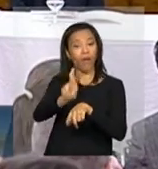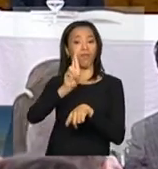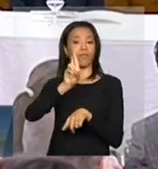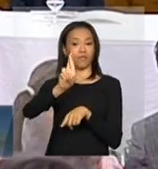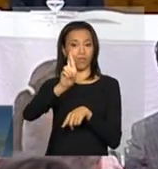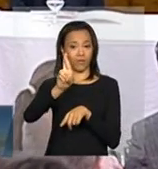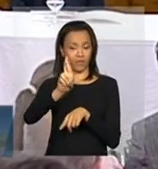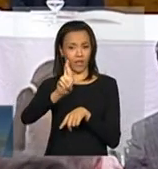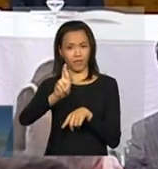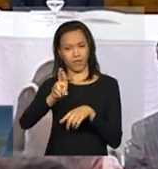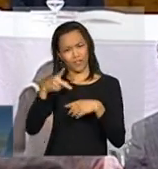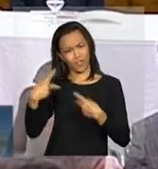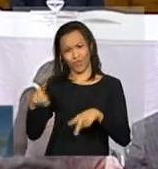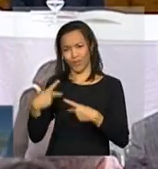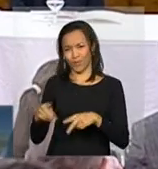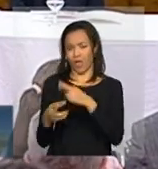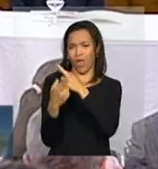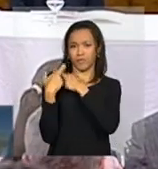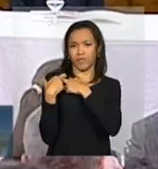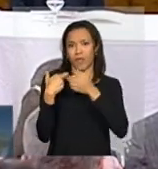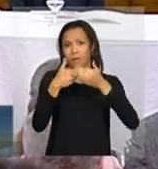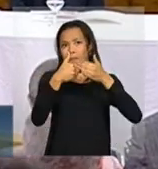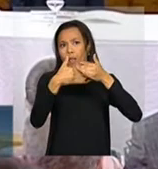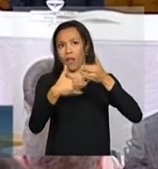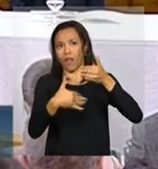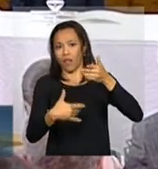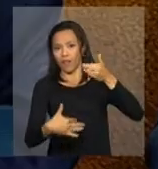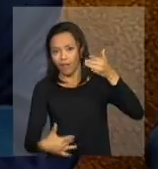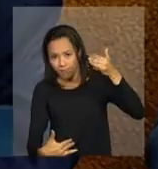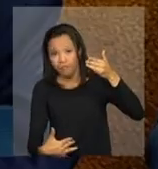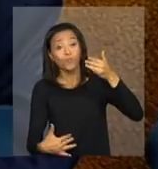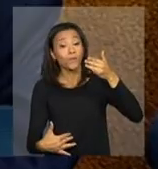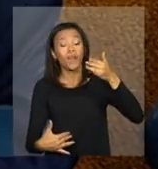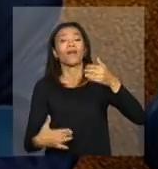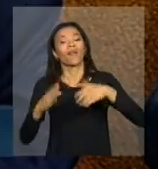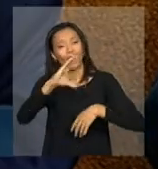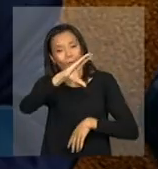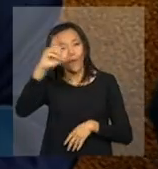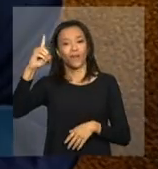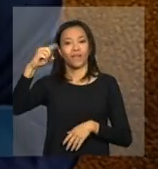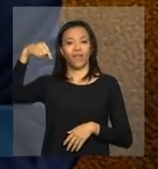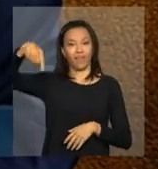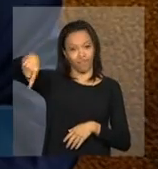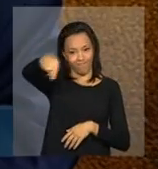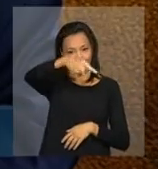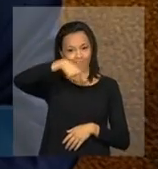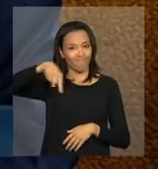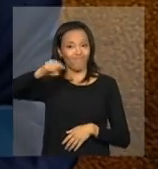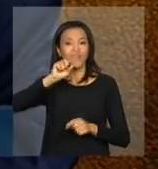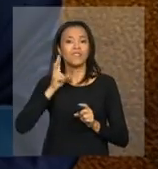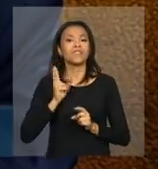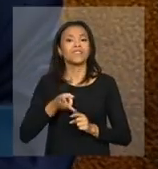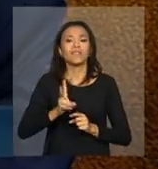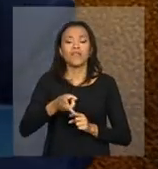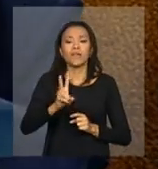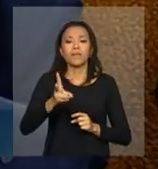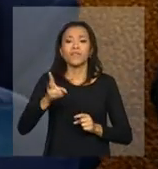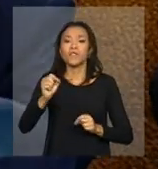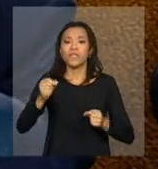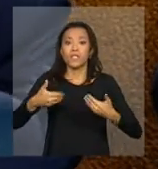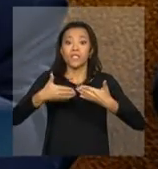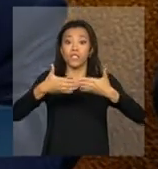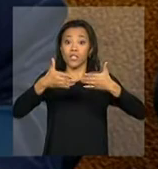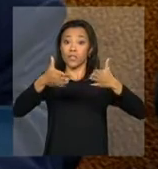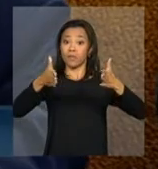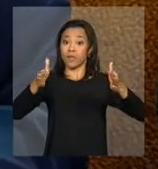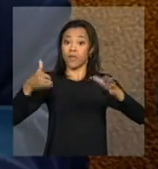responsabilidade, entre as suas responsabilidades, coordenar esse processo de busca sempre de uma ampliação do